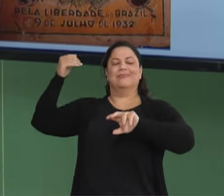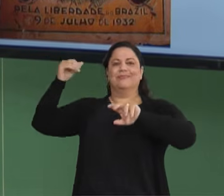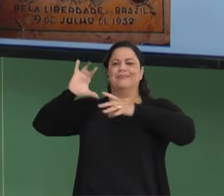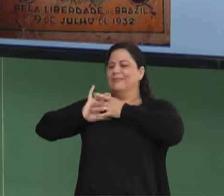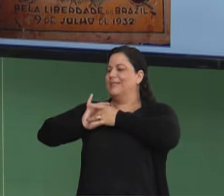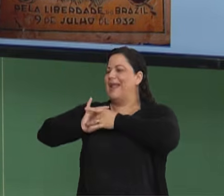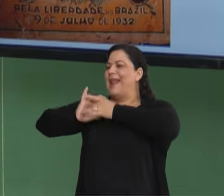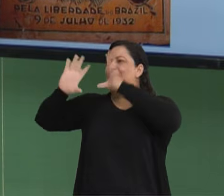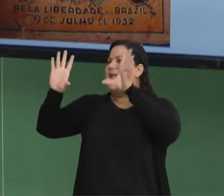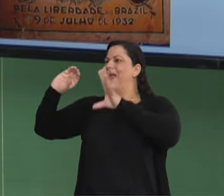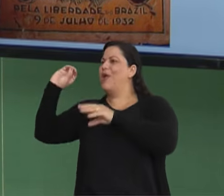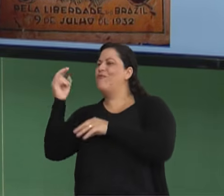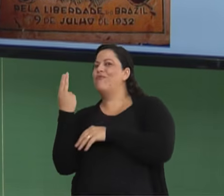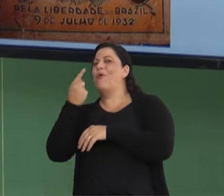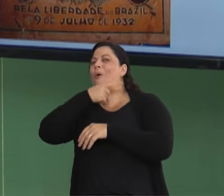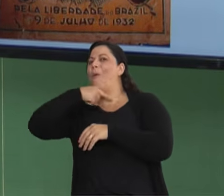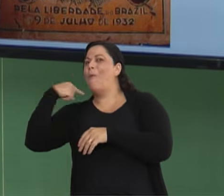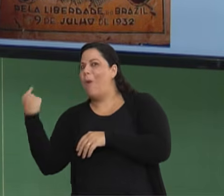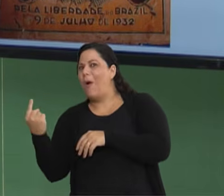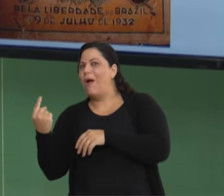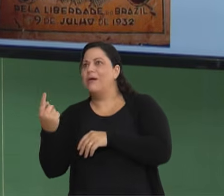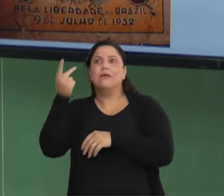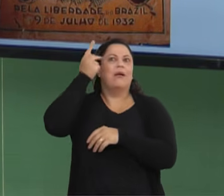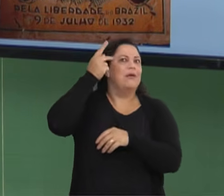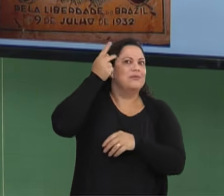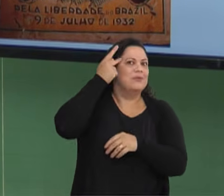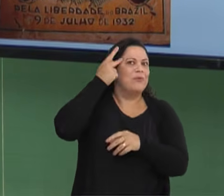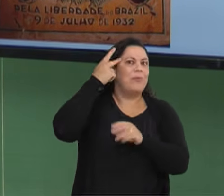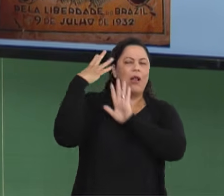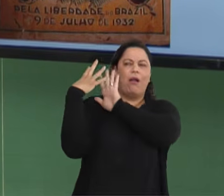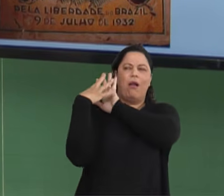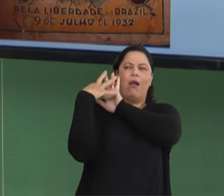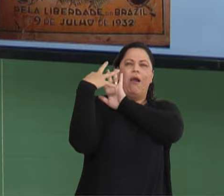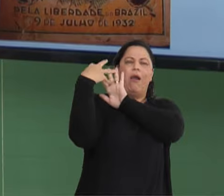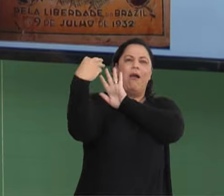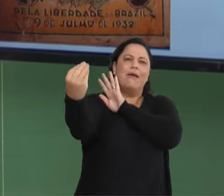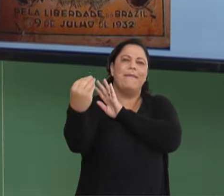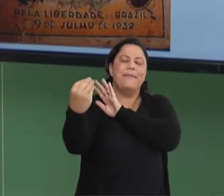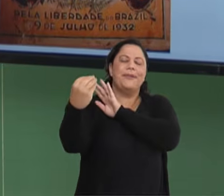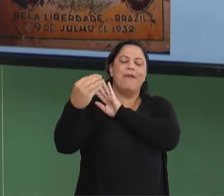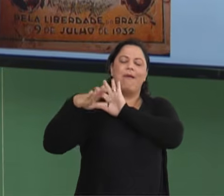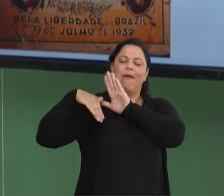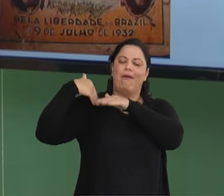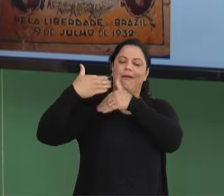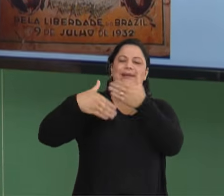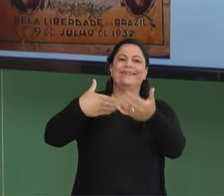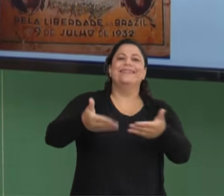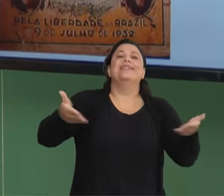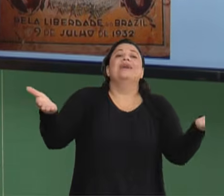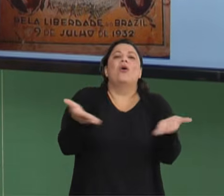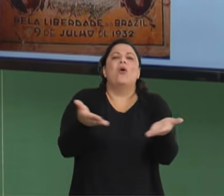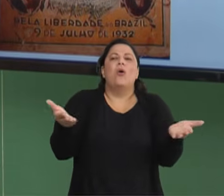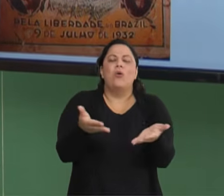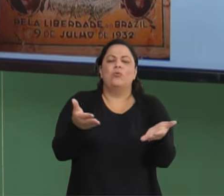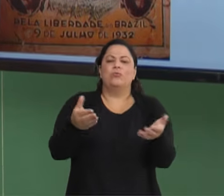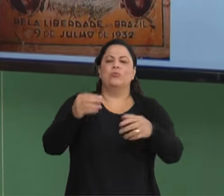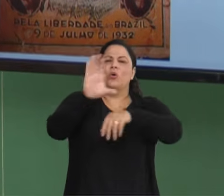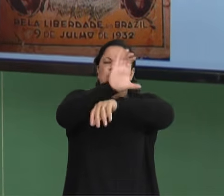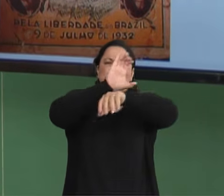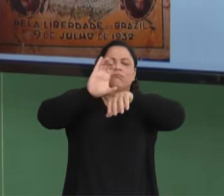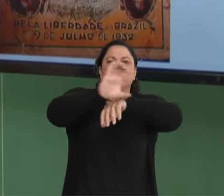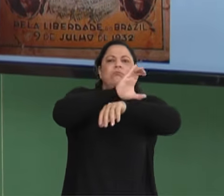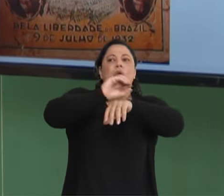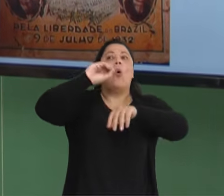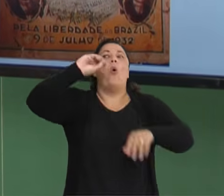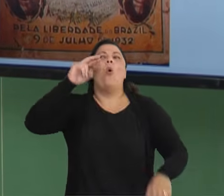mesmo. Ou temos uma Constituição ou morreremos lutando por essa Constituição. Olha que orgulho